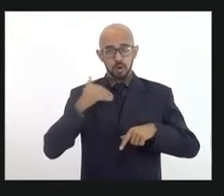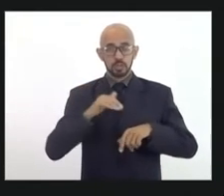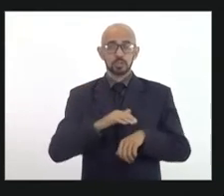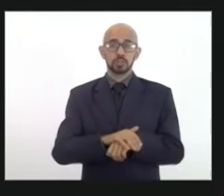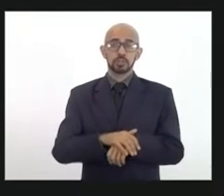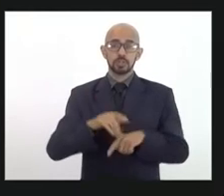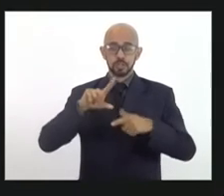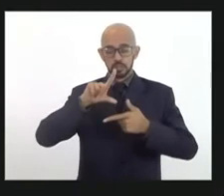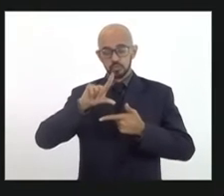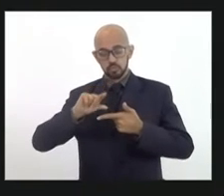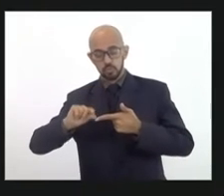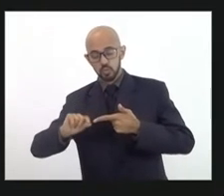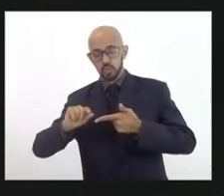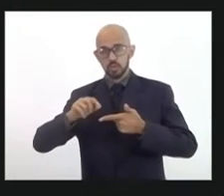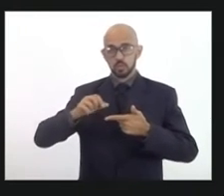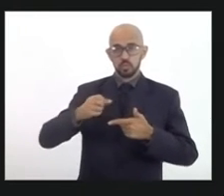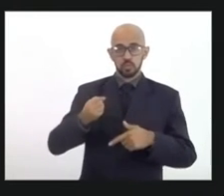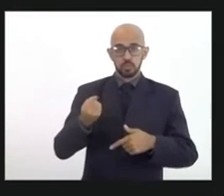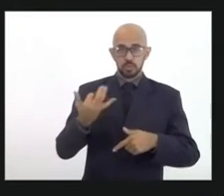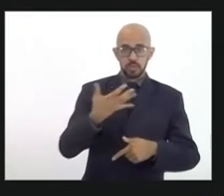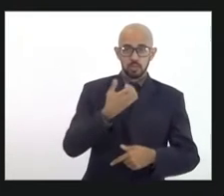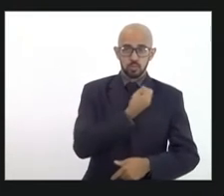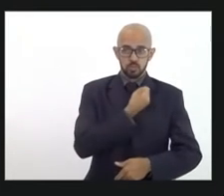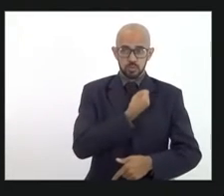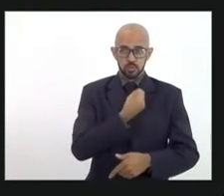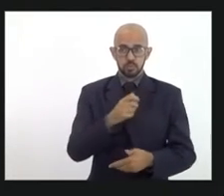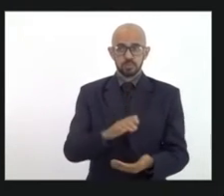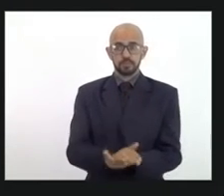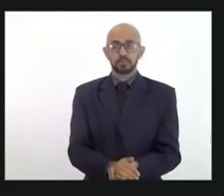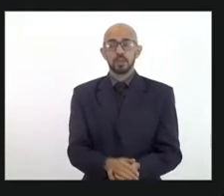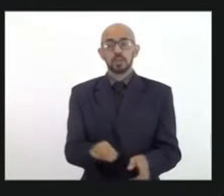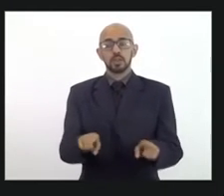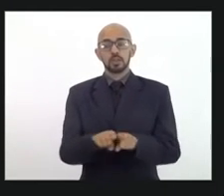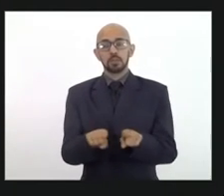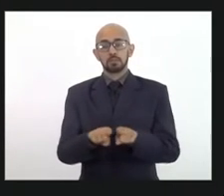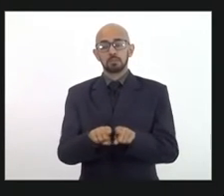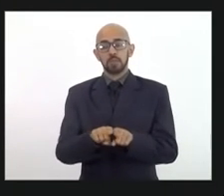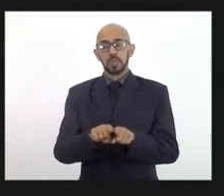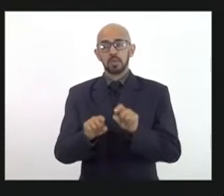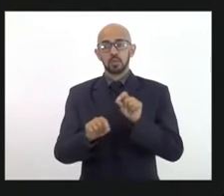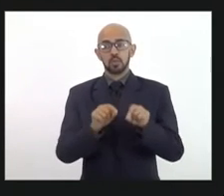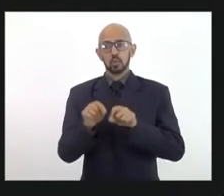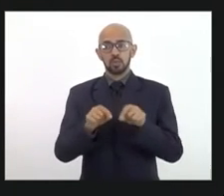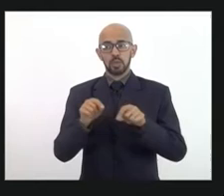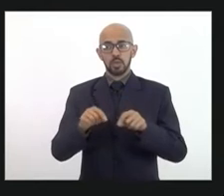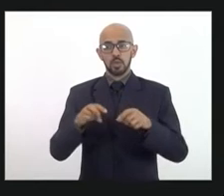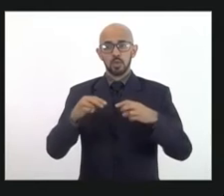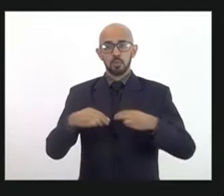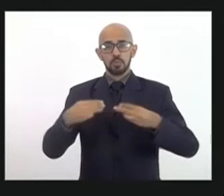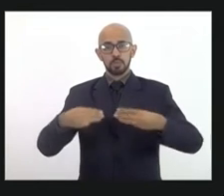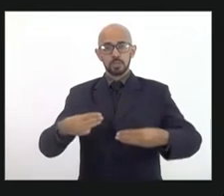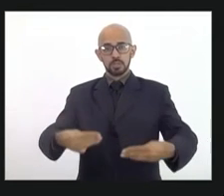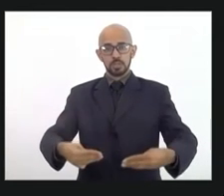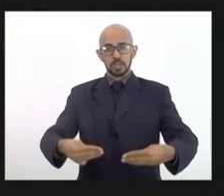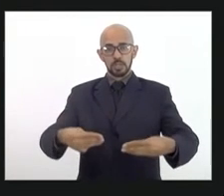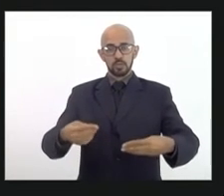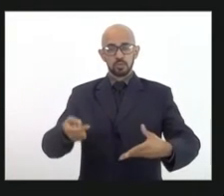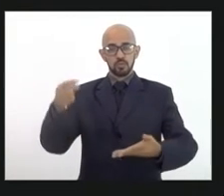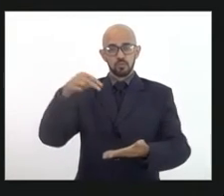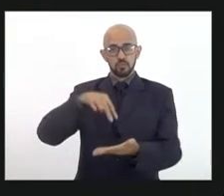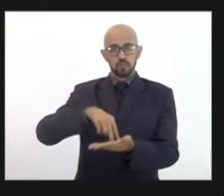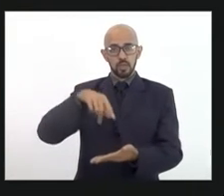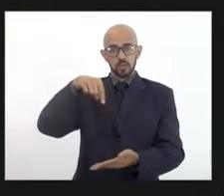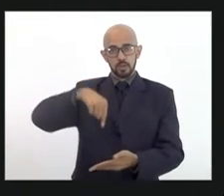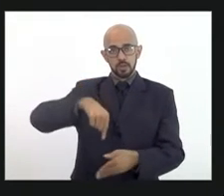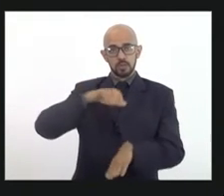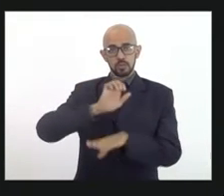que é importantíssimo, Wagner, que você sempre toca, o ministro Tarcísio teve recentemente no Estado para anunciar, né, pelo menos aí a